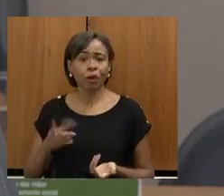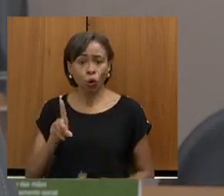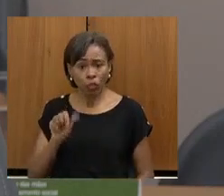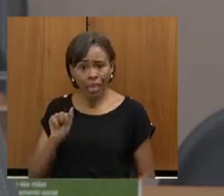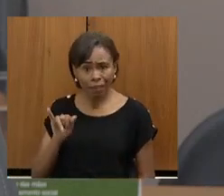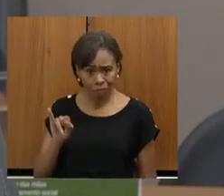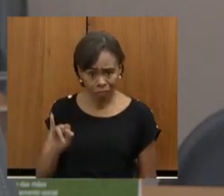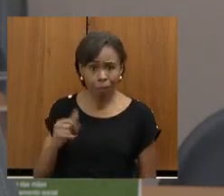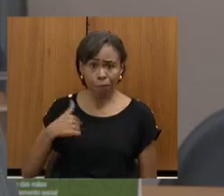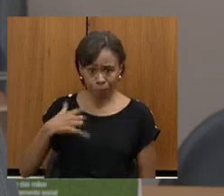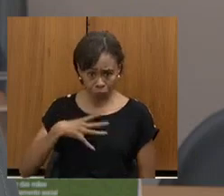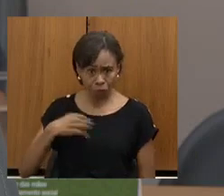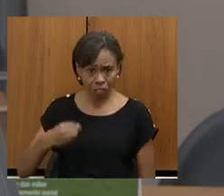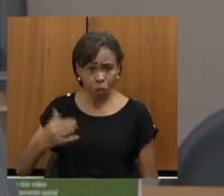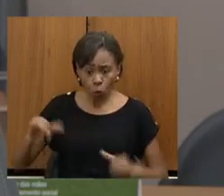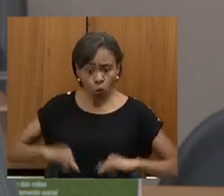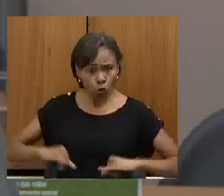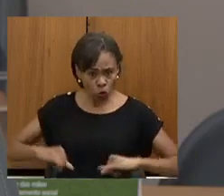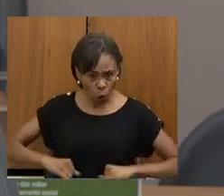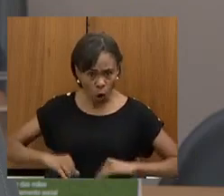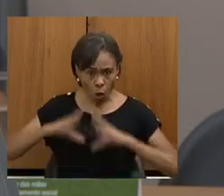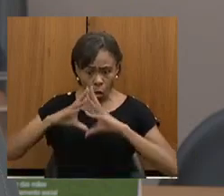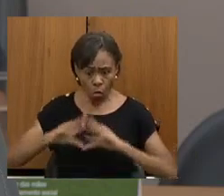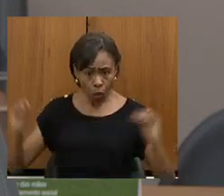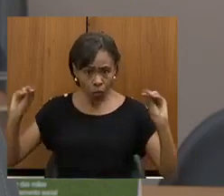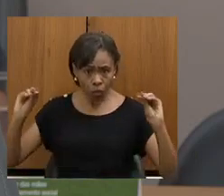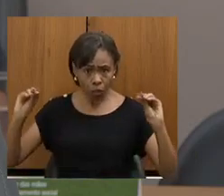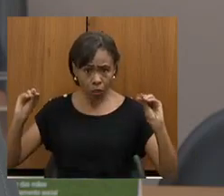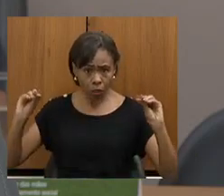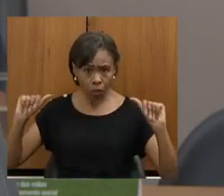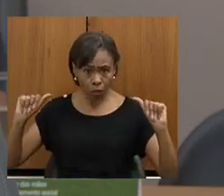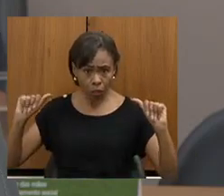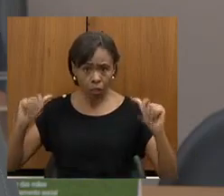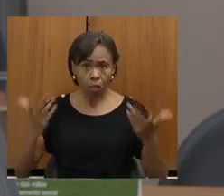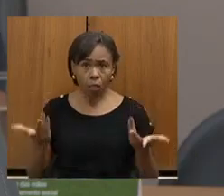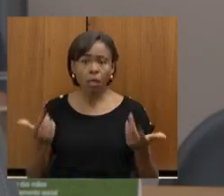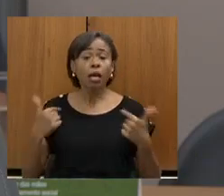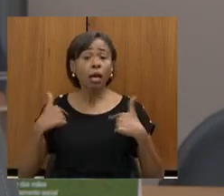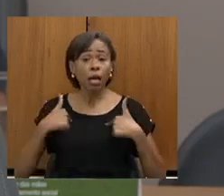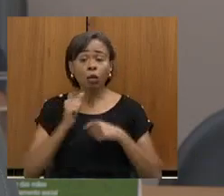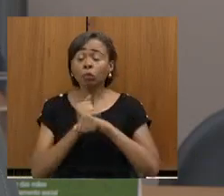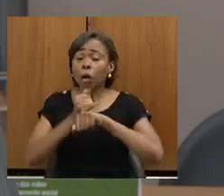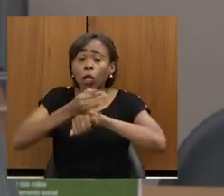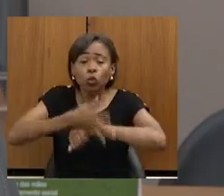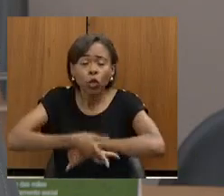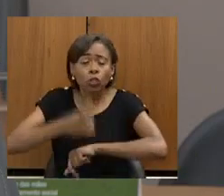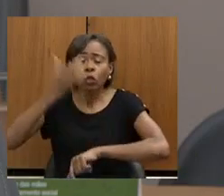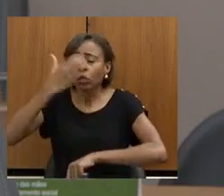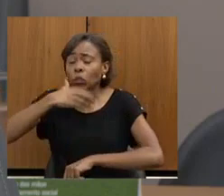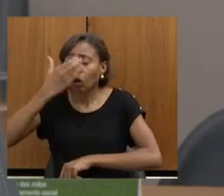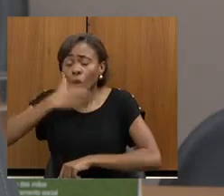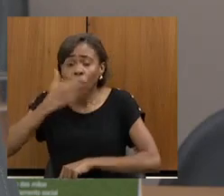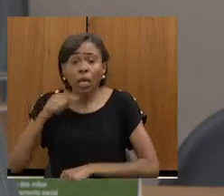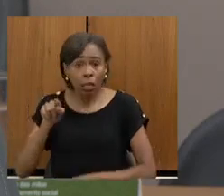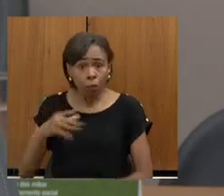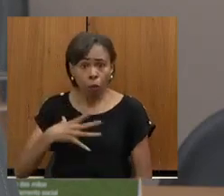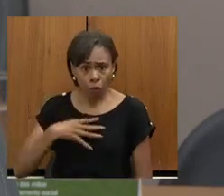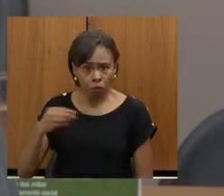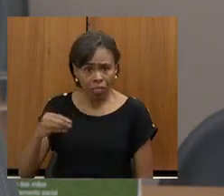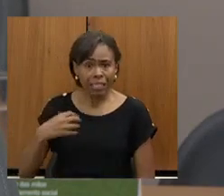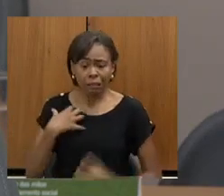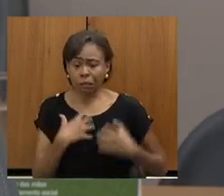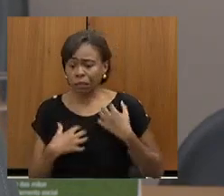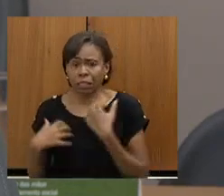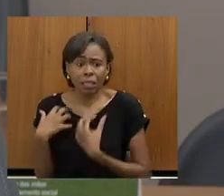apagada? E aí eu informo vocês, gente. Passei a madrugada chorando. O Davi tem crises diárias. Na primeira